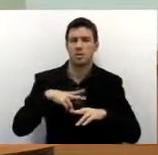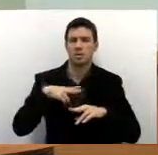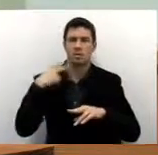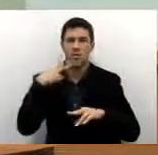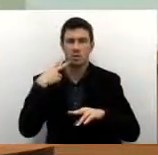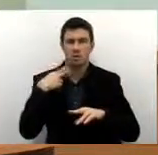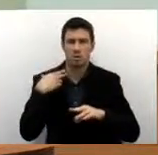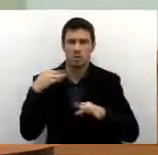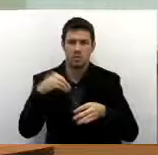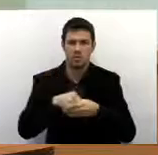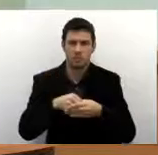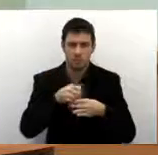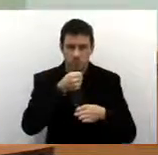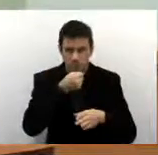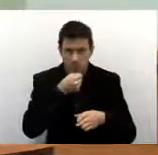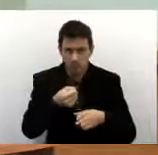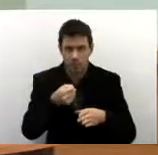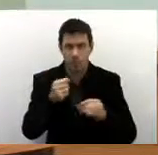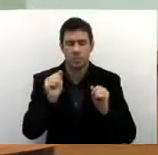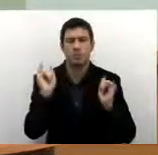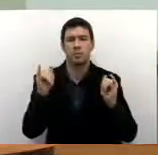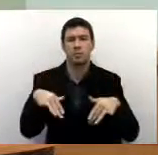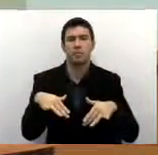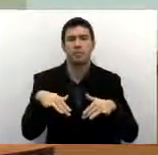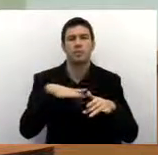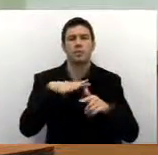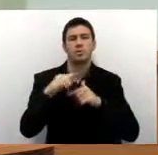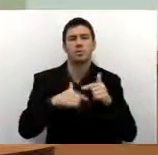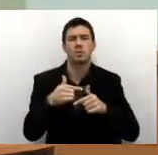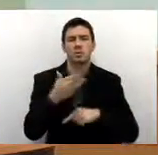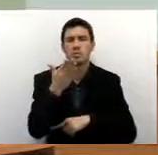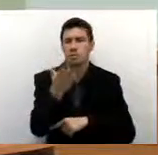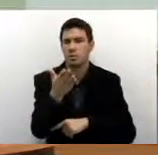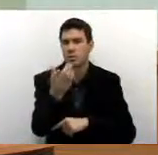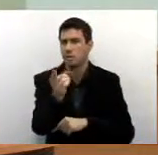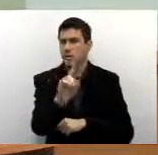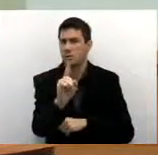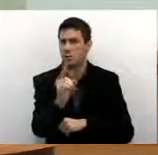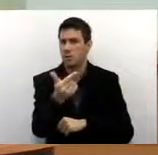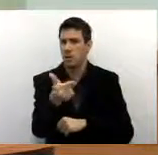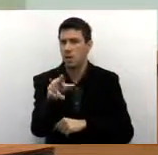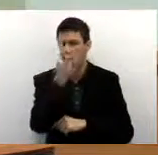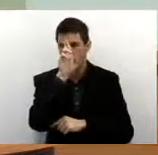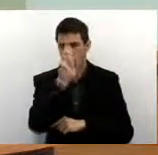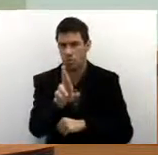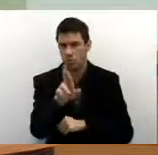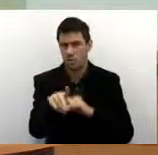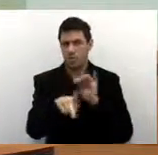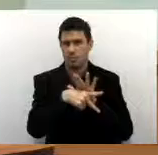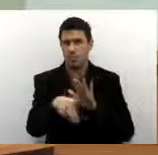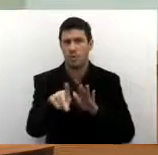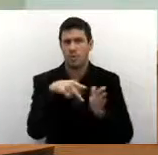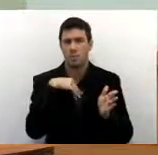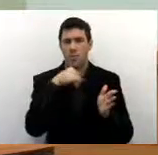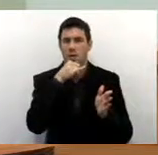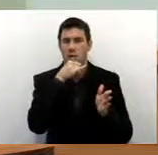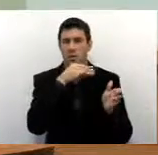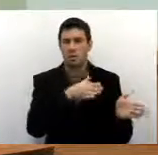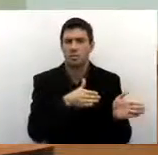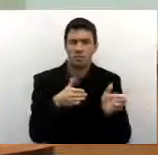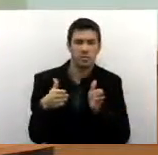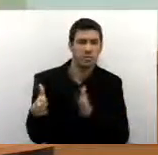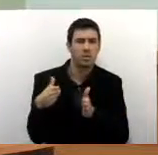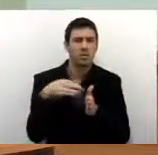excelência mandou eu vir meu microfone e encerrou esse trabalho. Vossa excelência não é dono da casa, não é dono desta casa, vossa excelência é